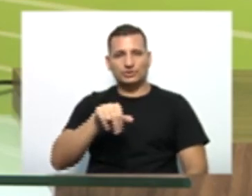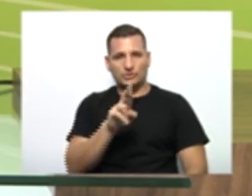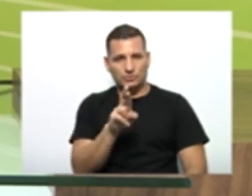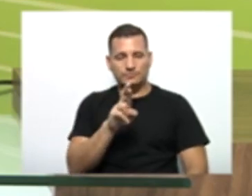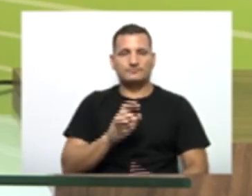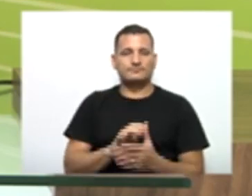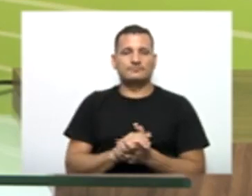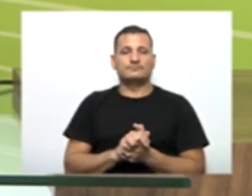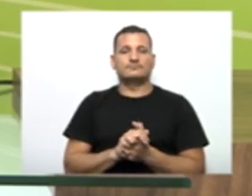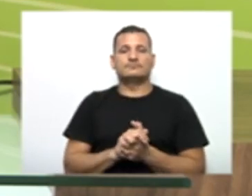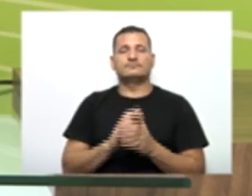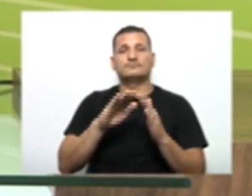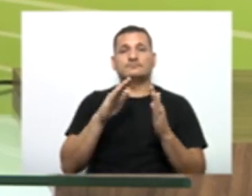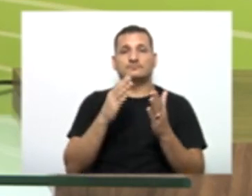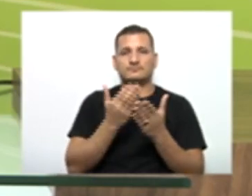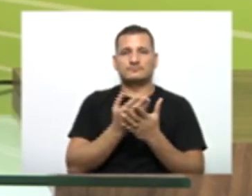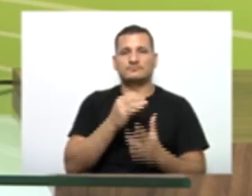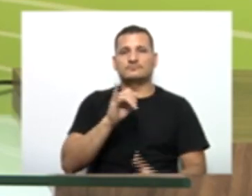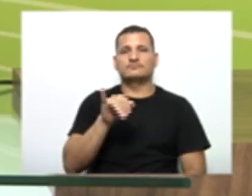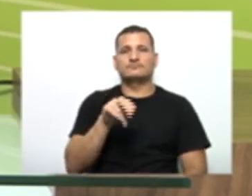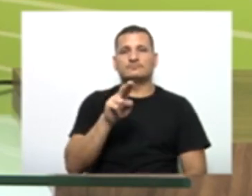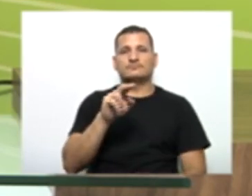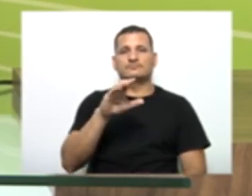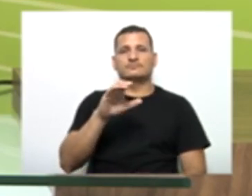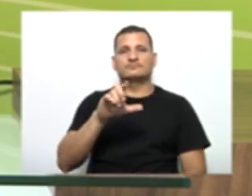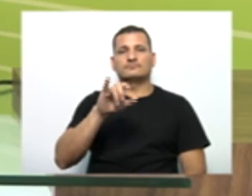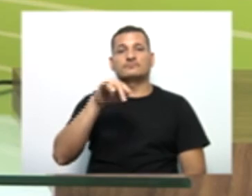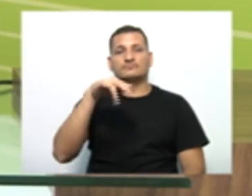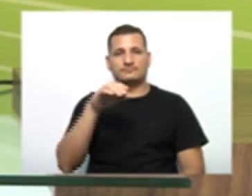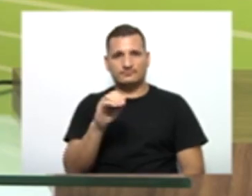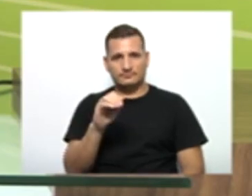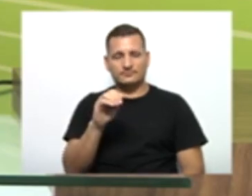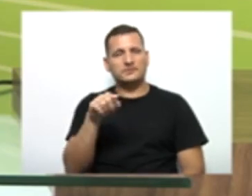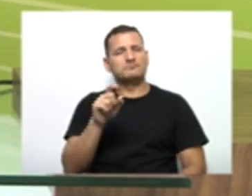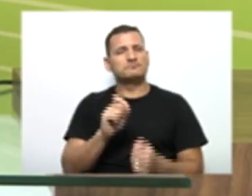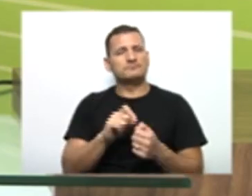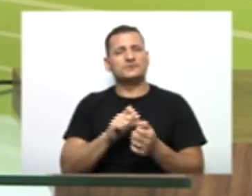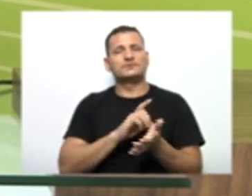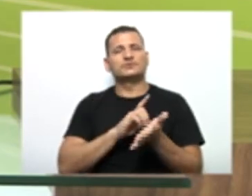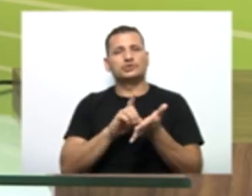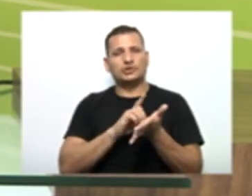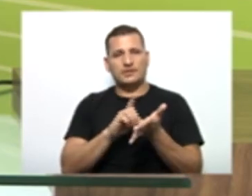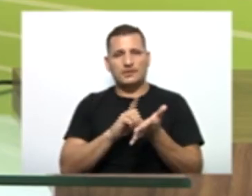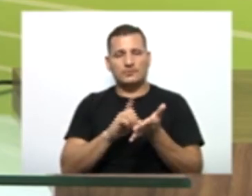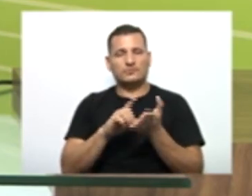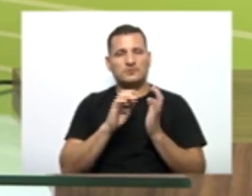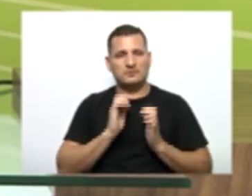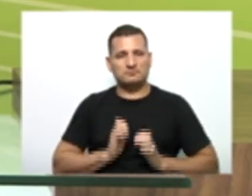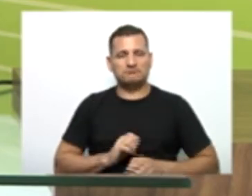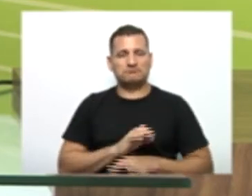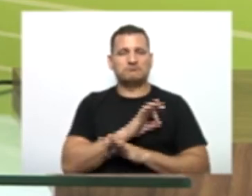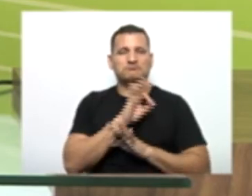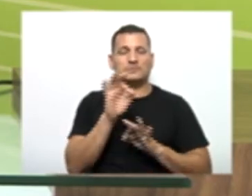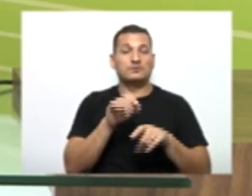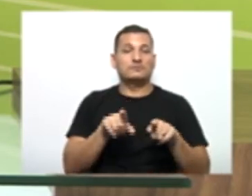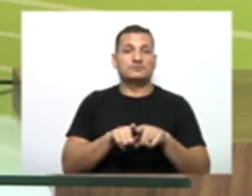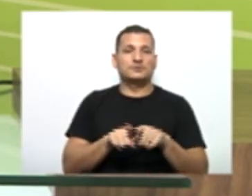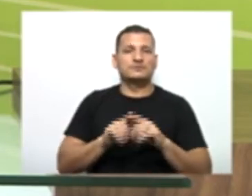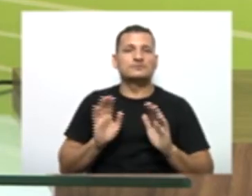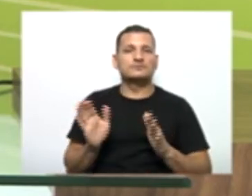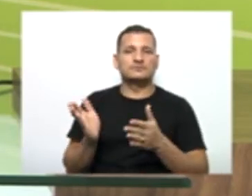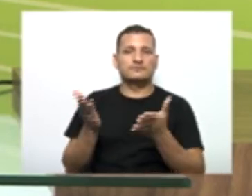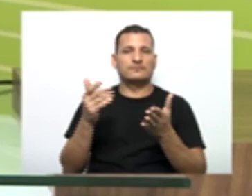ele possa comentar, evidentemente, e parabenizar os alunos que responderem. Então, mais uma vez, é uma atividade que